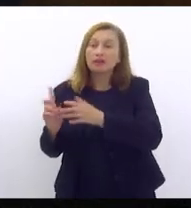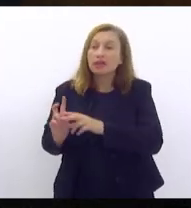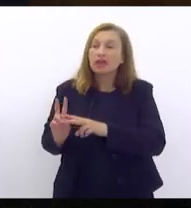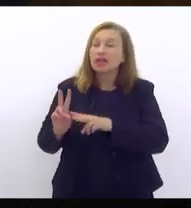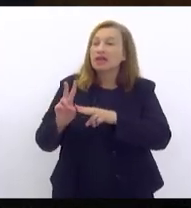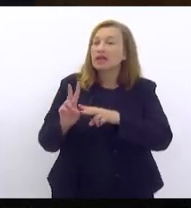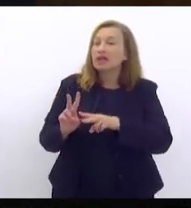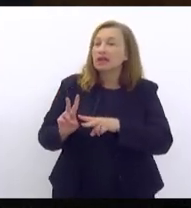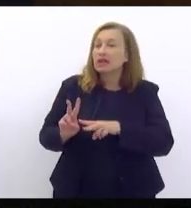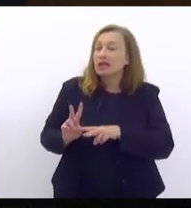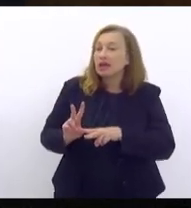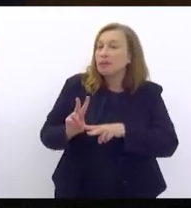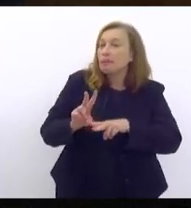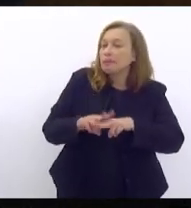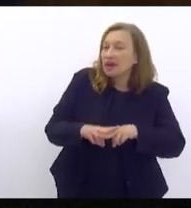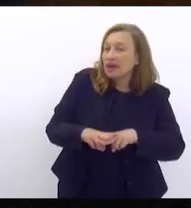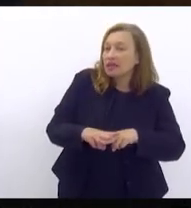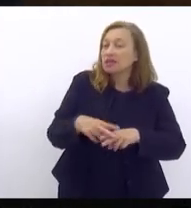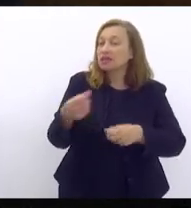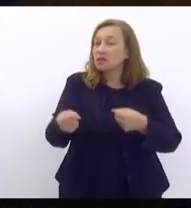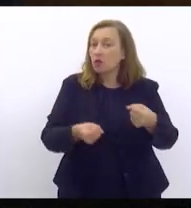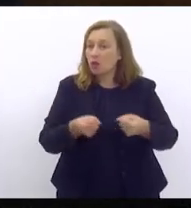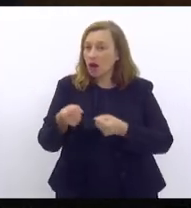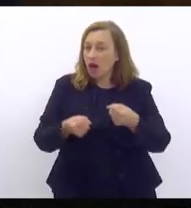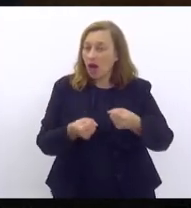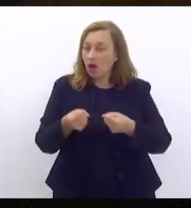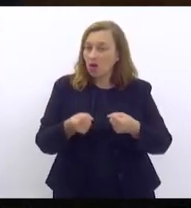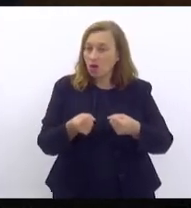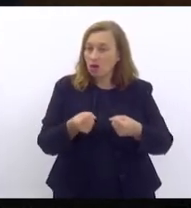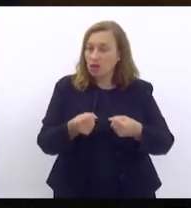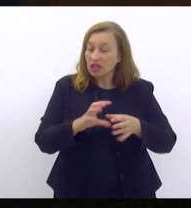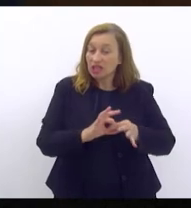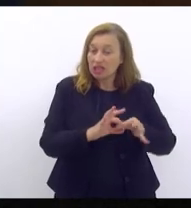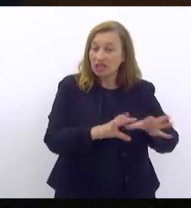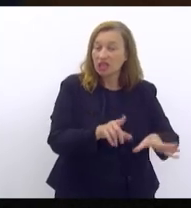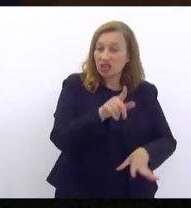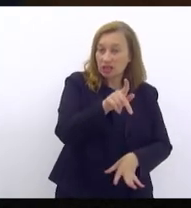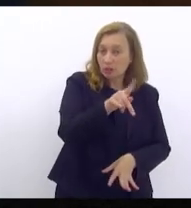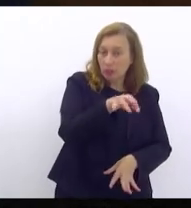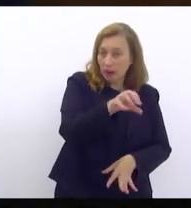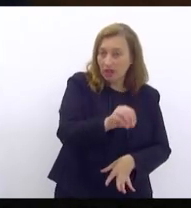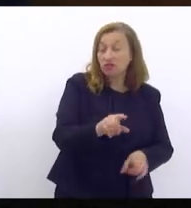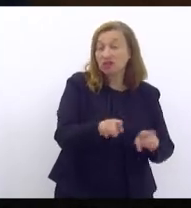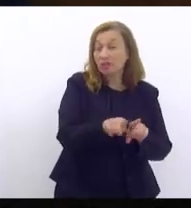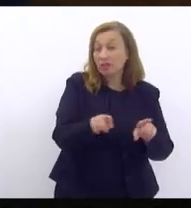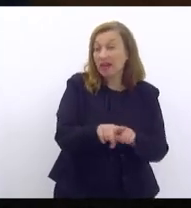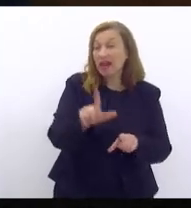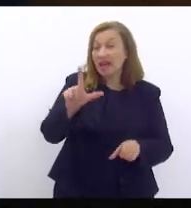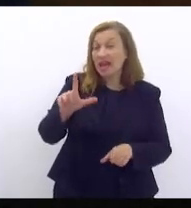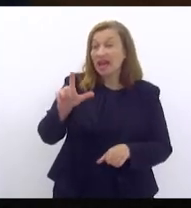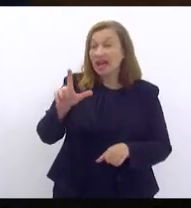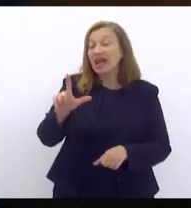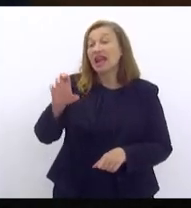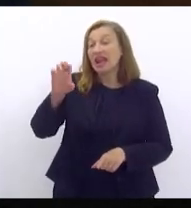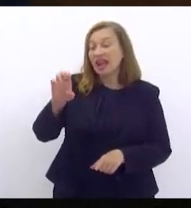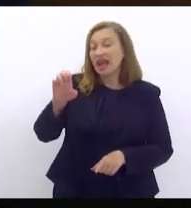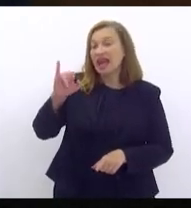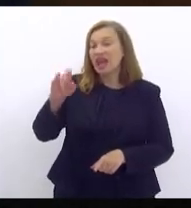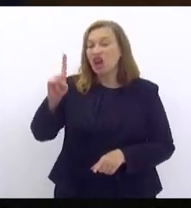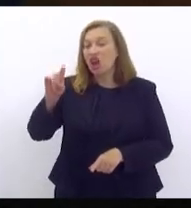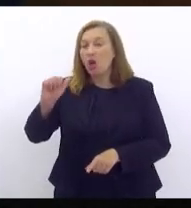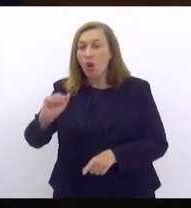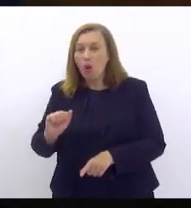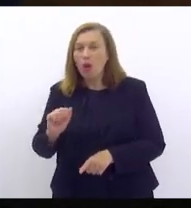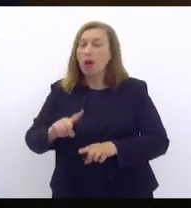veículo, é a empresa que mantém o seu veículo nos pátios e é a empresa que leilou o seu veículo. Só que ela comete